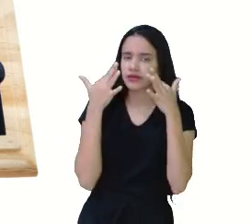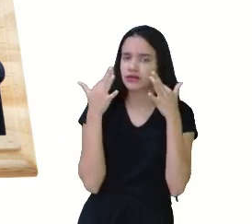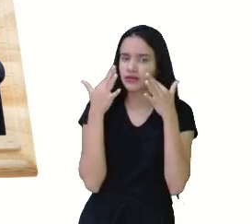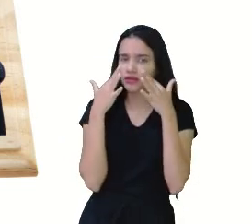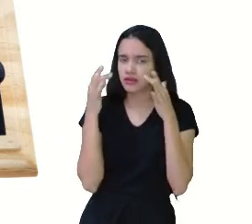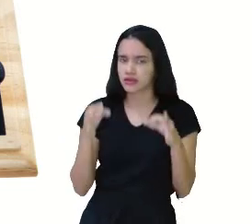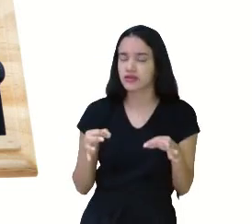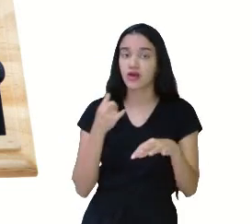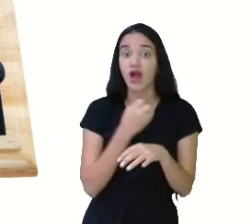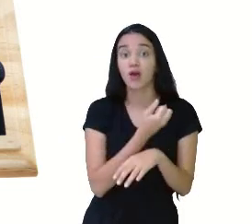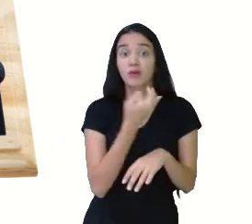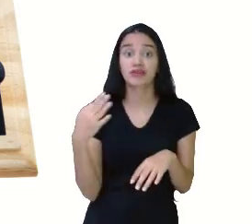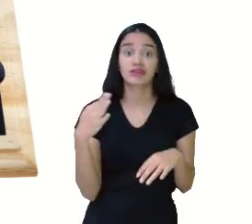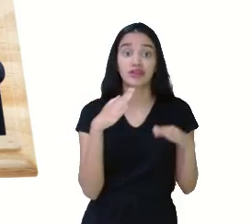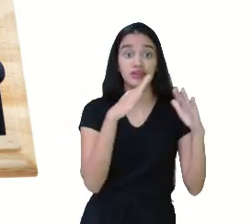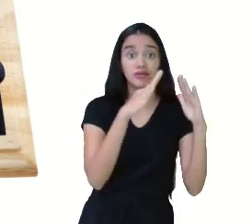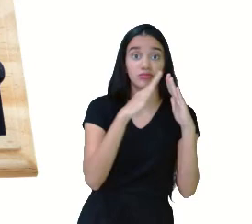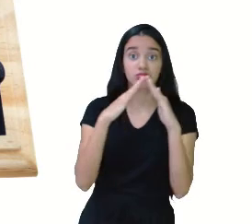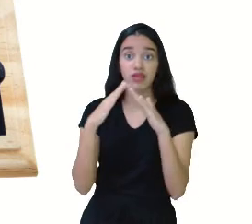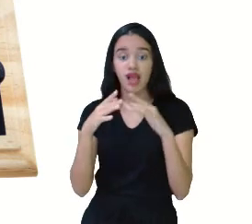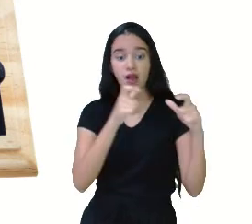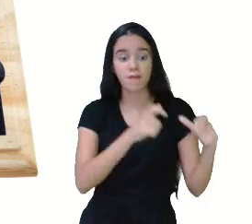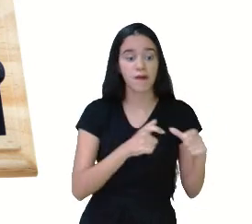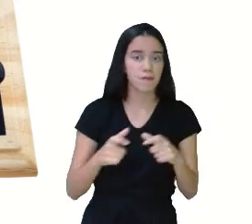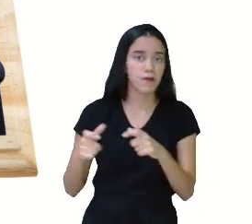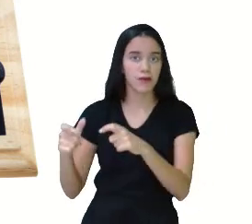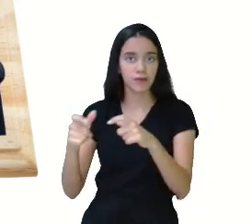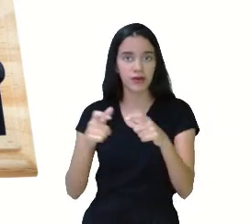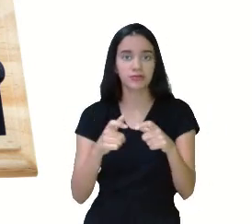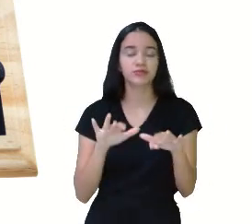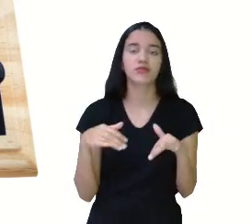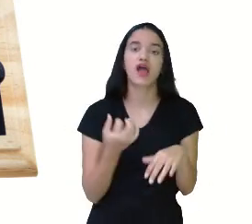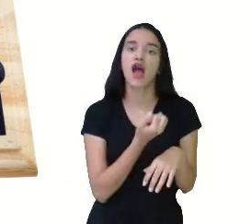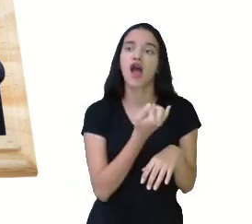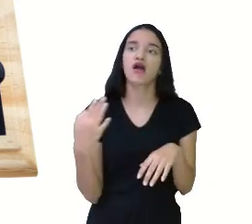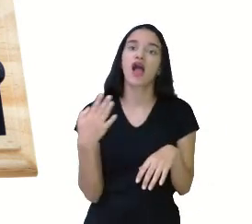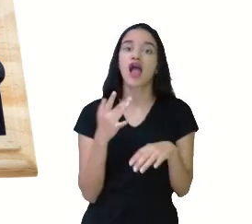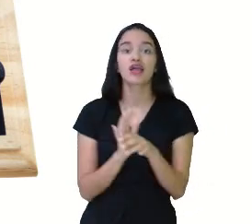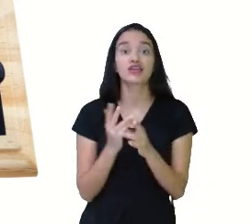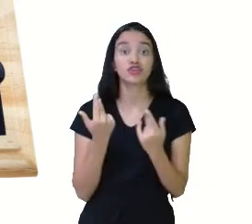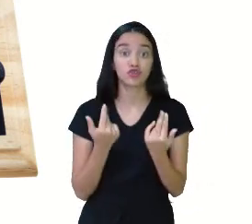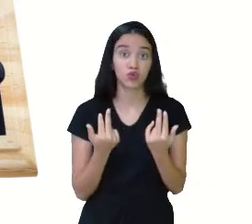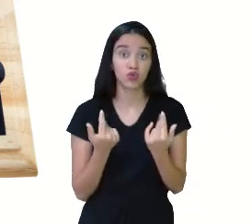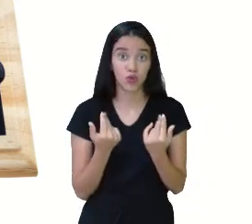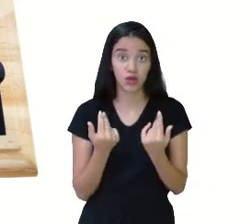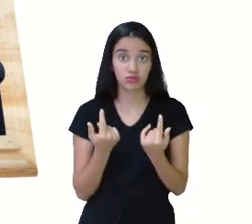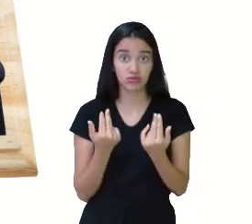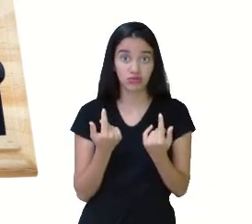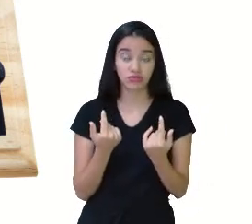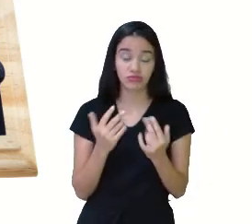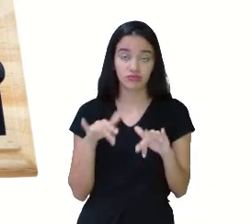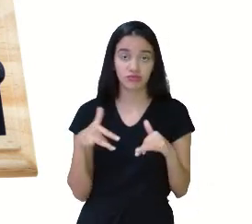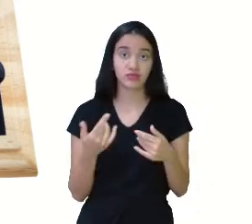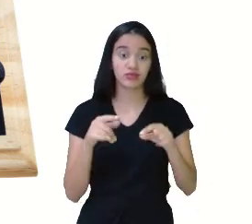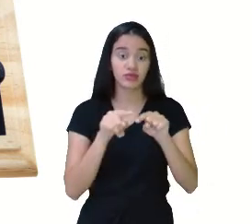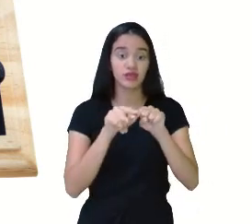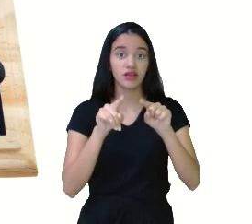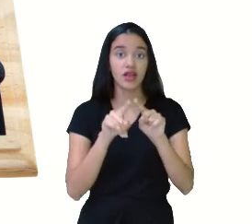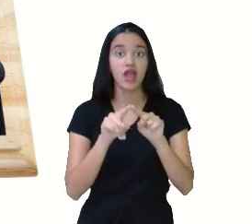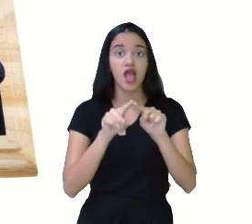A quantidade de casinhas da linha é a mesma quantidade de linha das colunas. É o que faz o tabuleiro